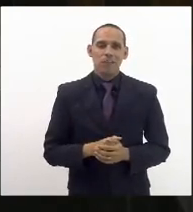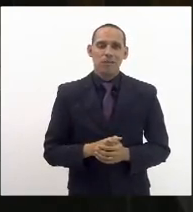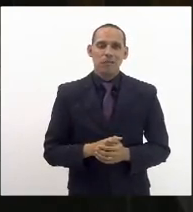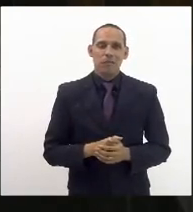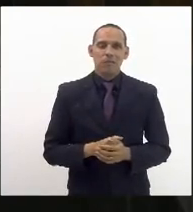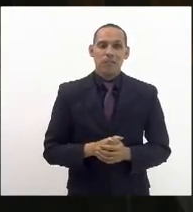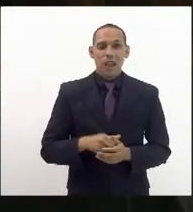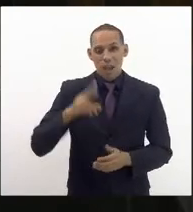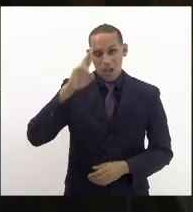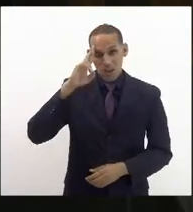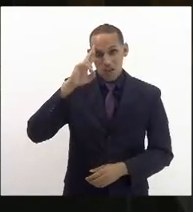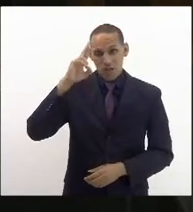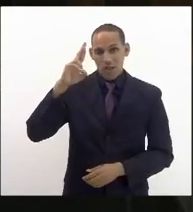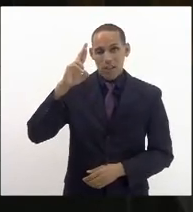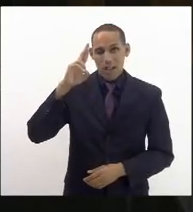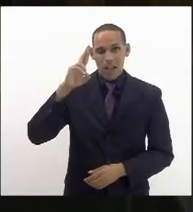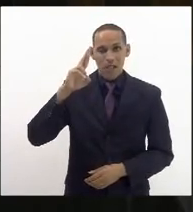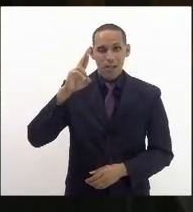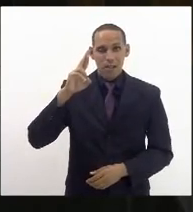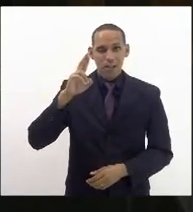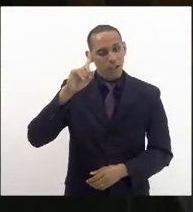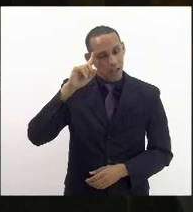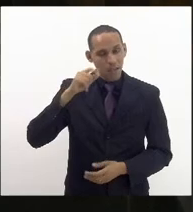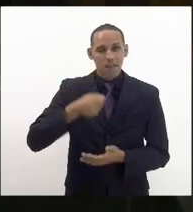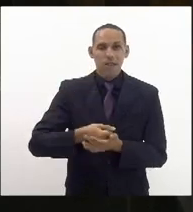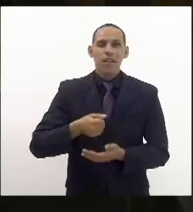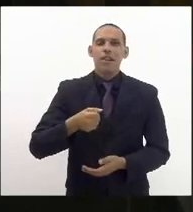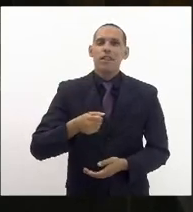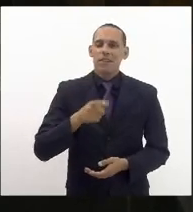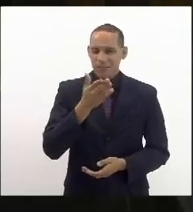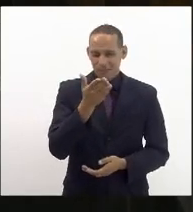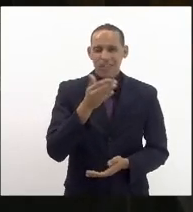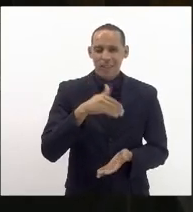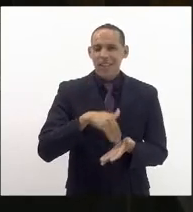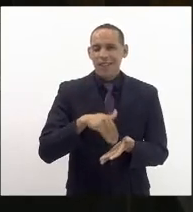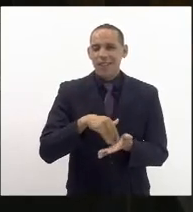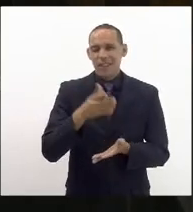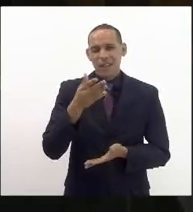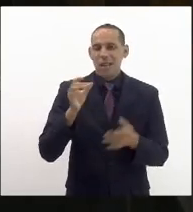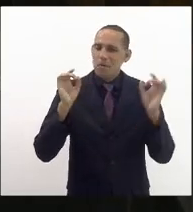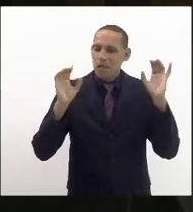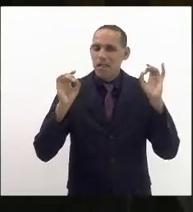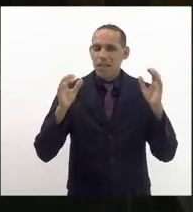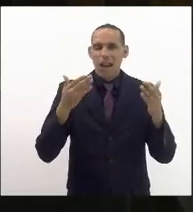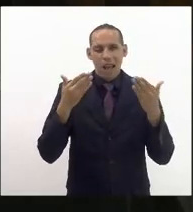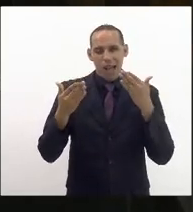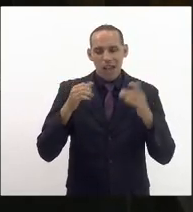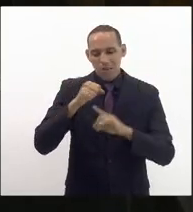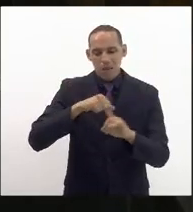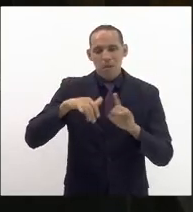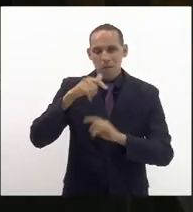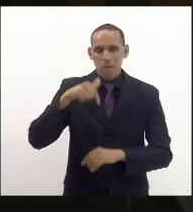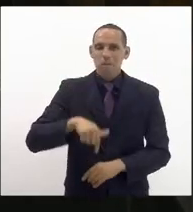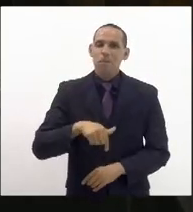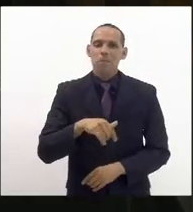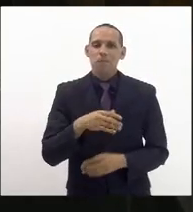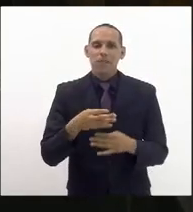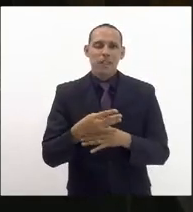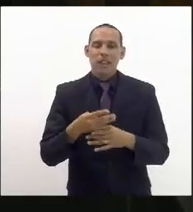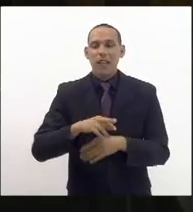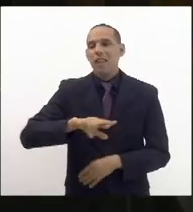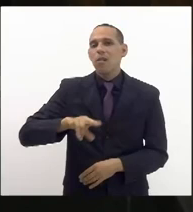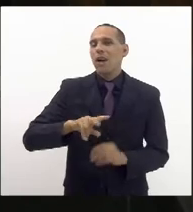tem a autoridade de definir, e Vossa Excelência foi secretária, brilhante secretária de assistência social nessa cidade, não